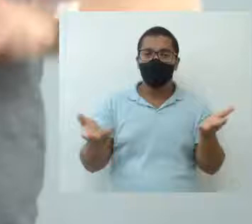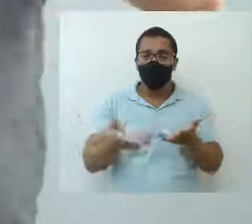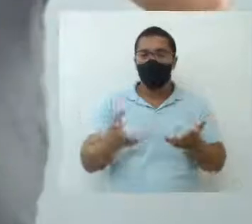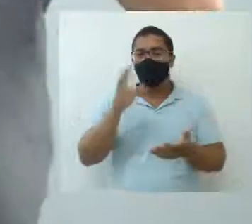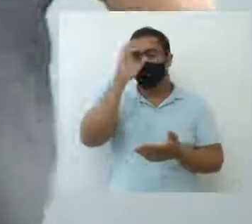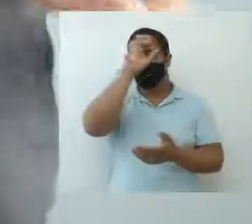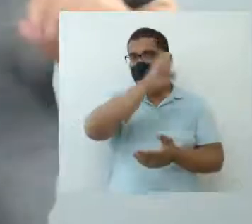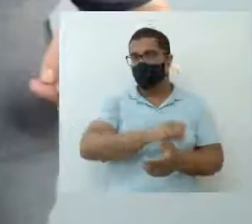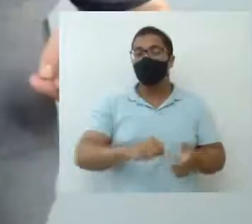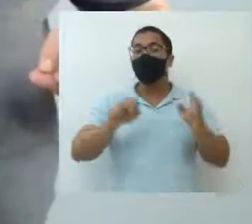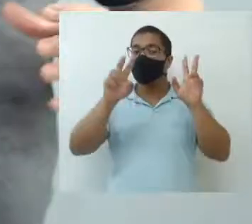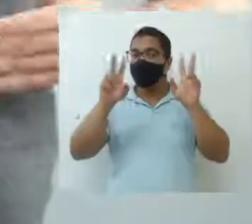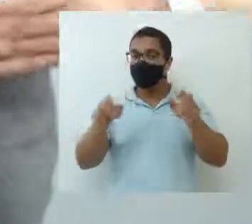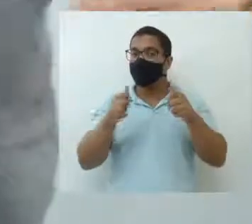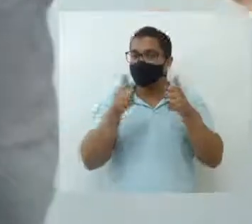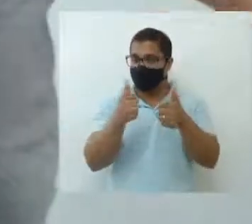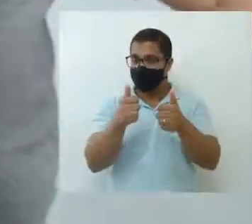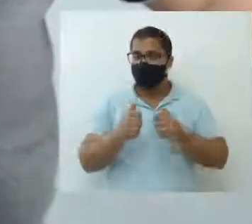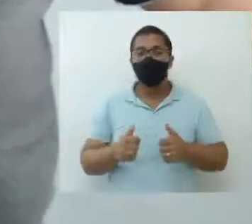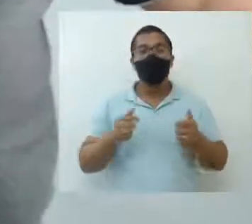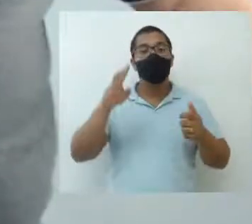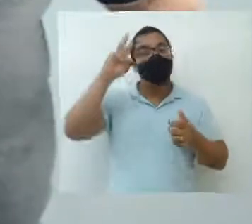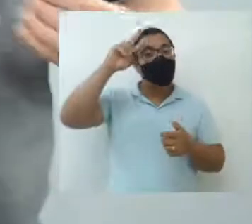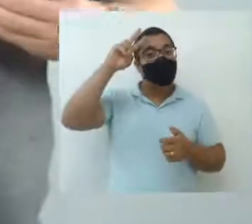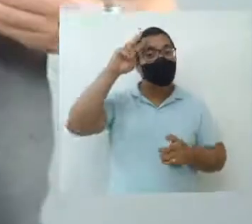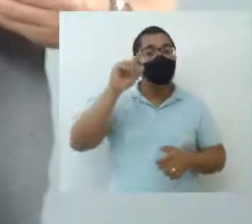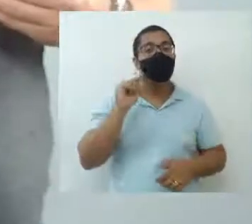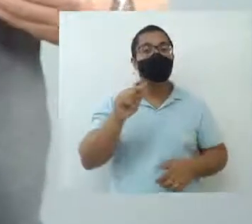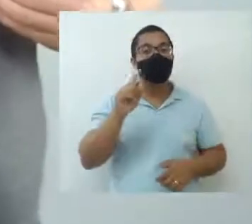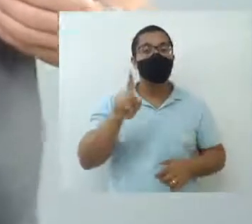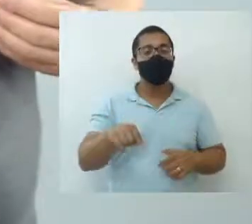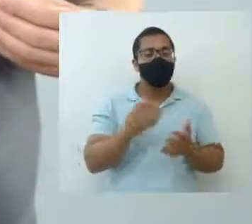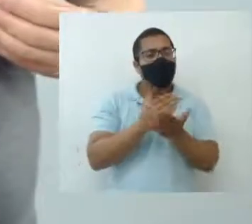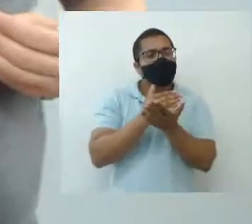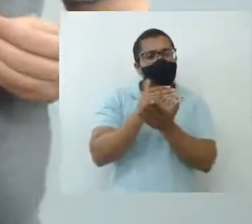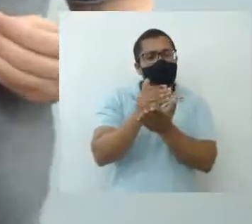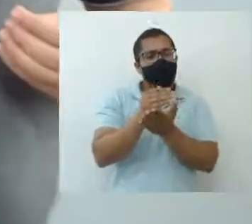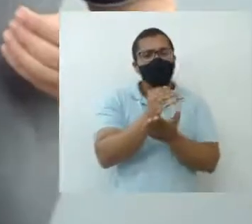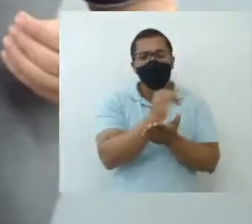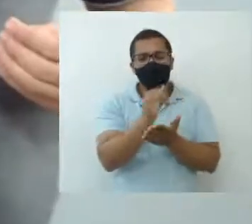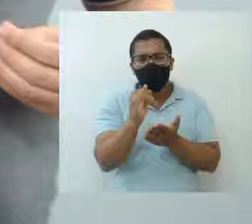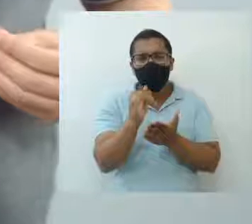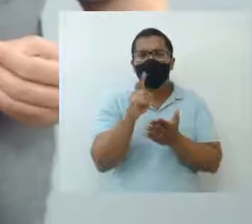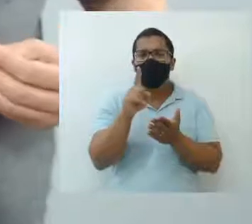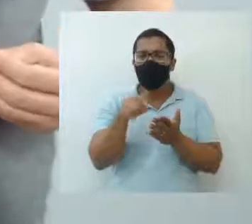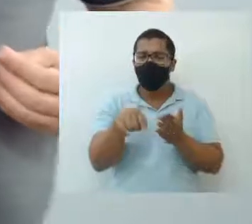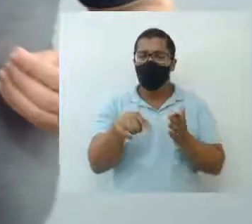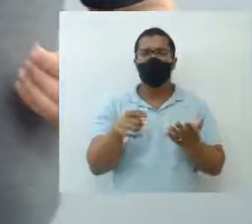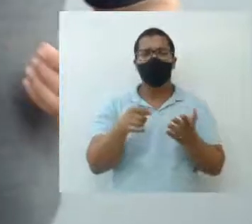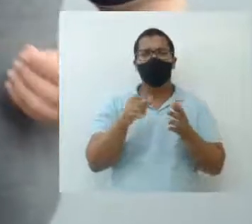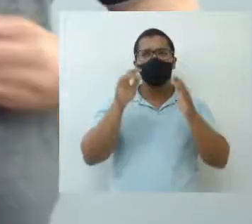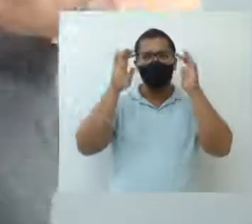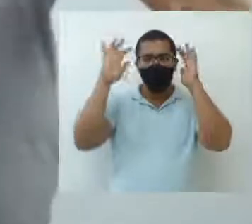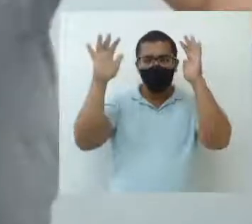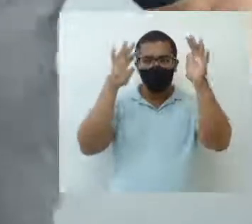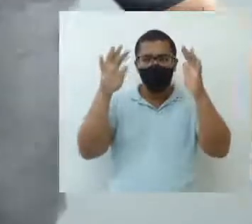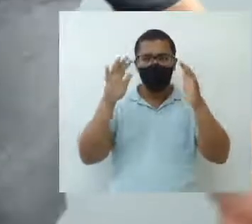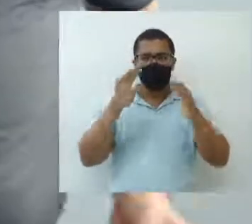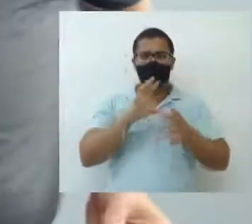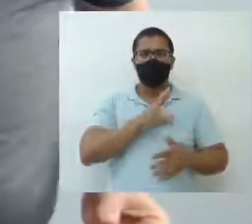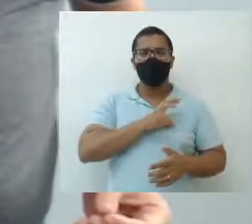fenomenologia. Lembrando sempre que estamos dando o quê? Uma introdução sobre a filosofia, sobre o amor